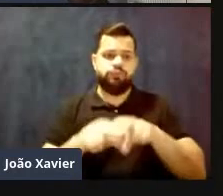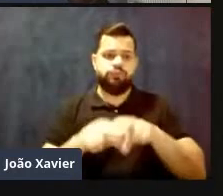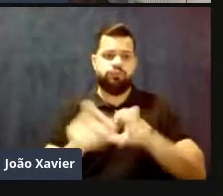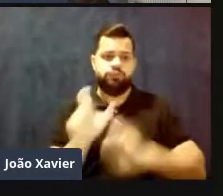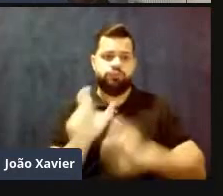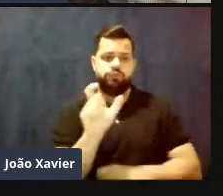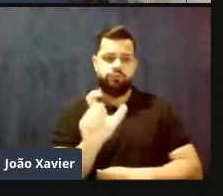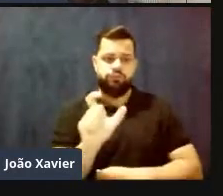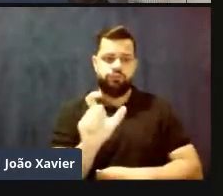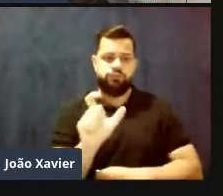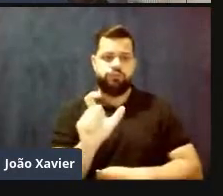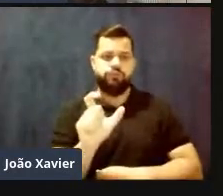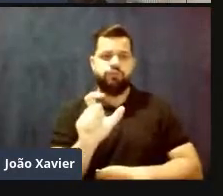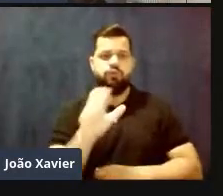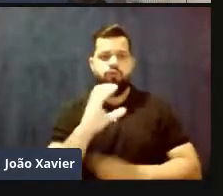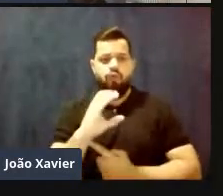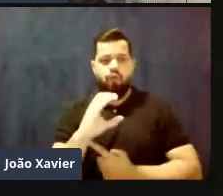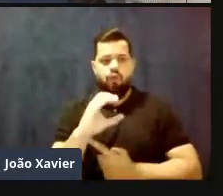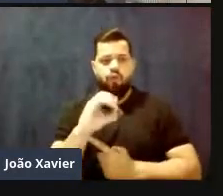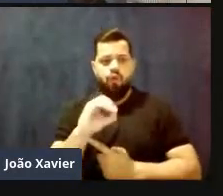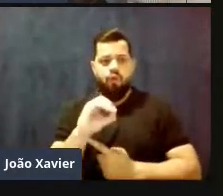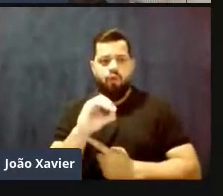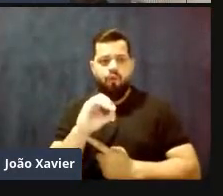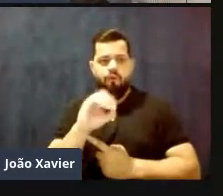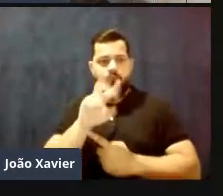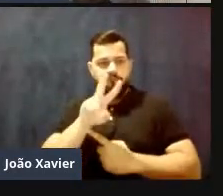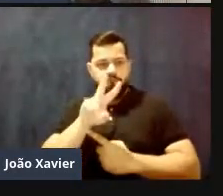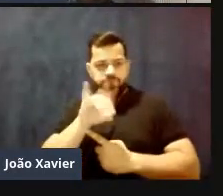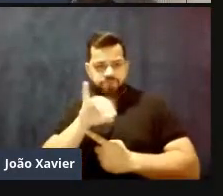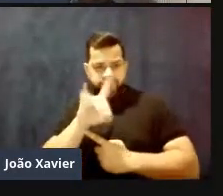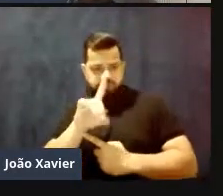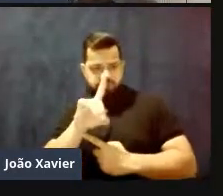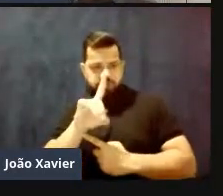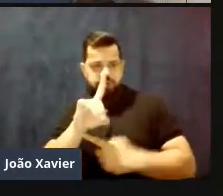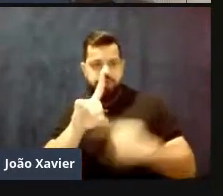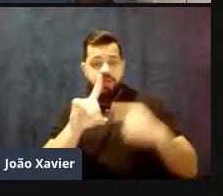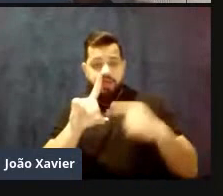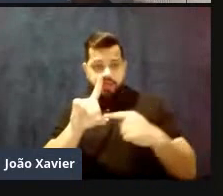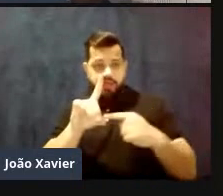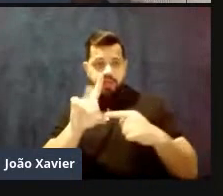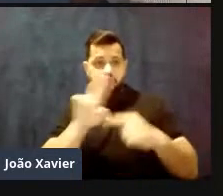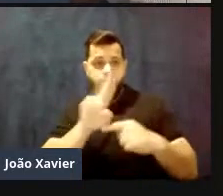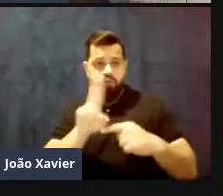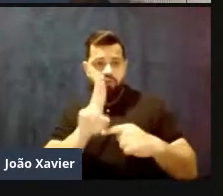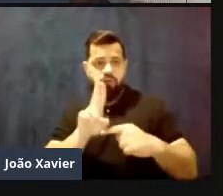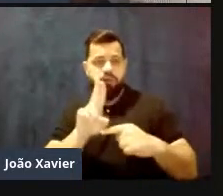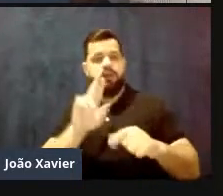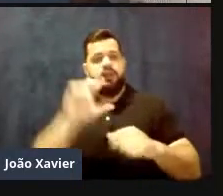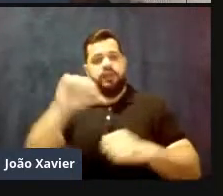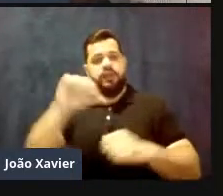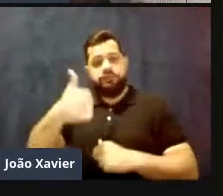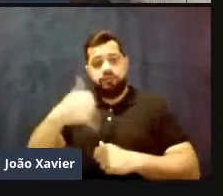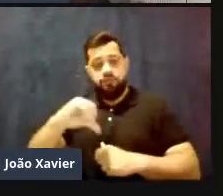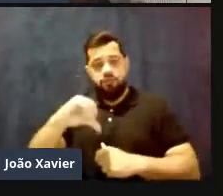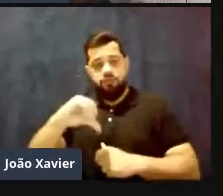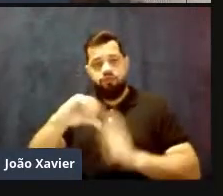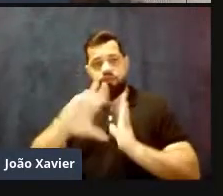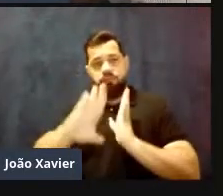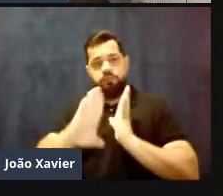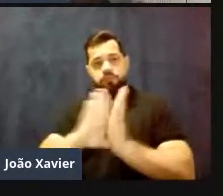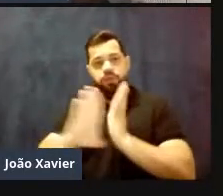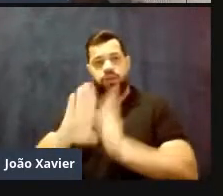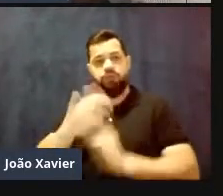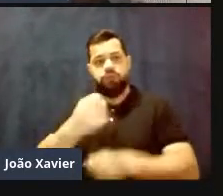e ele conseguiu então abarcar milhares de pessoas na China, se espalhando pelos 5 continentes do mundo. Na verdade,